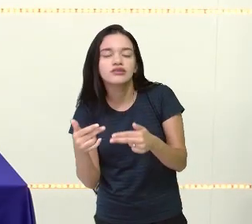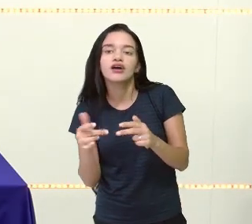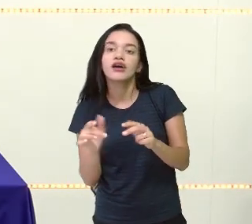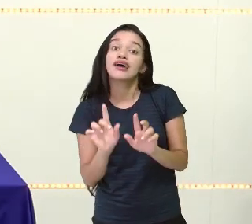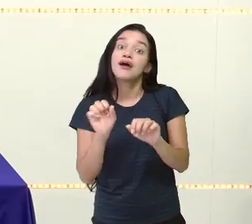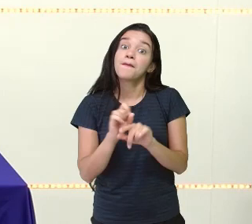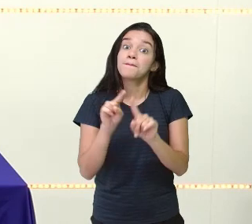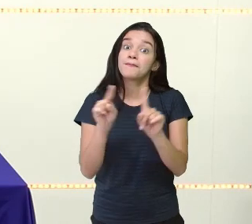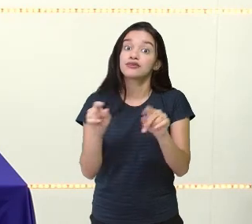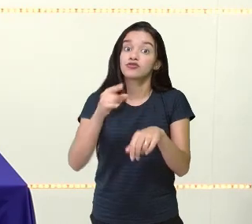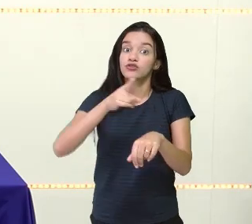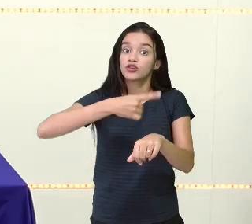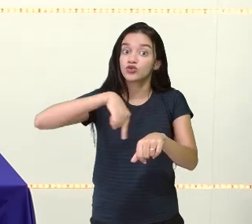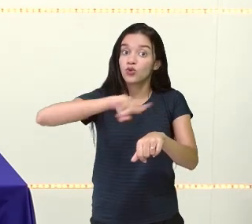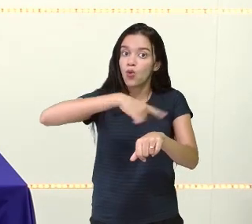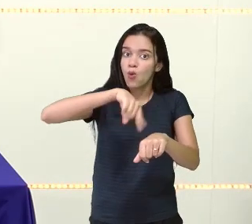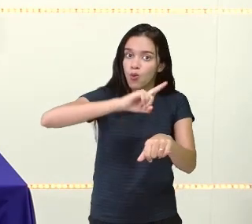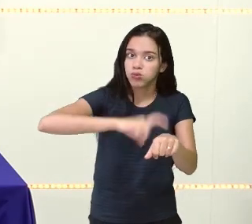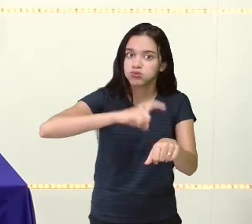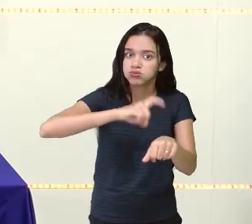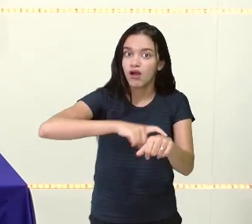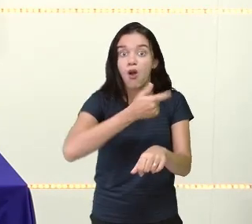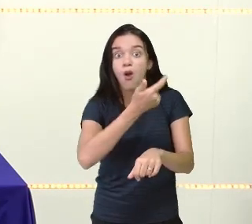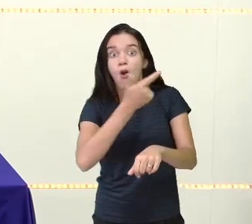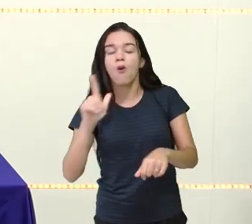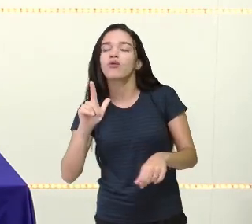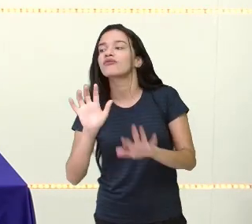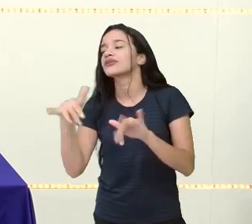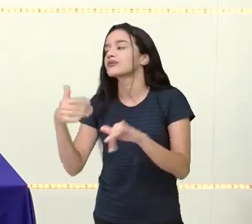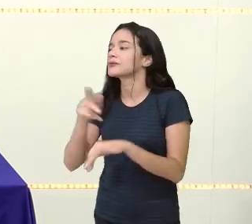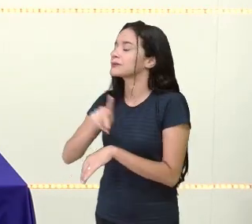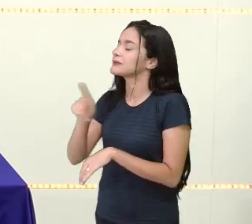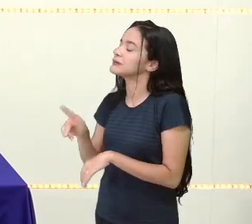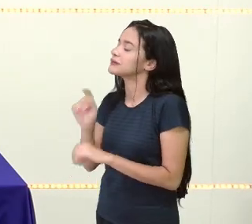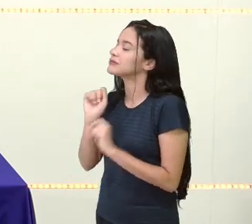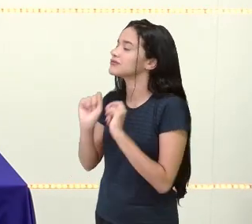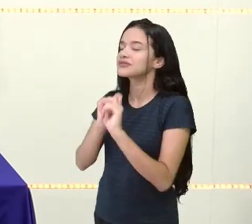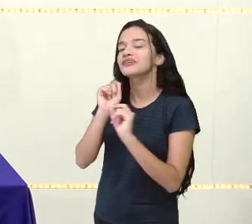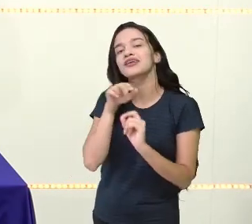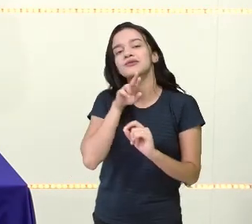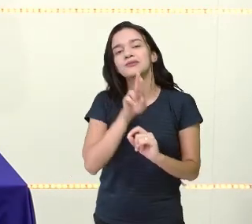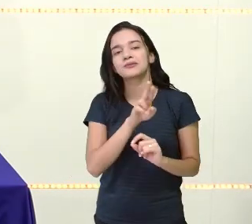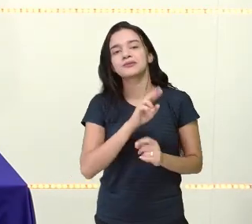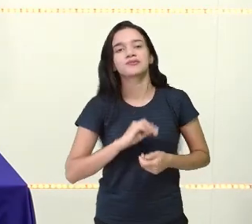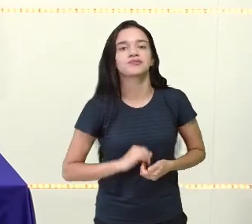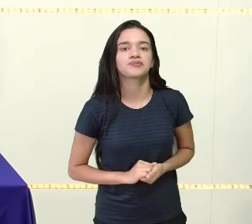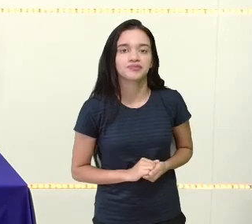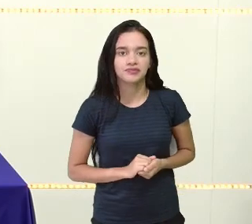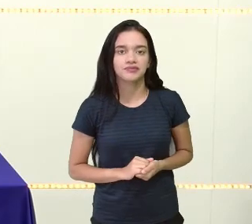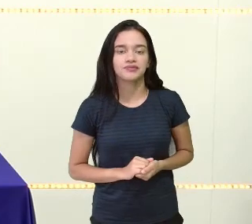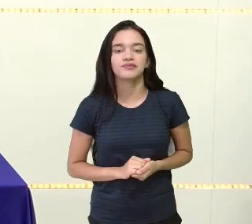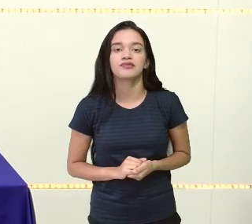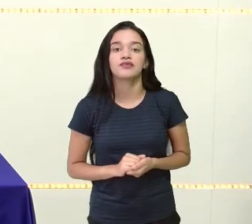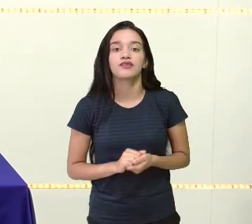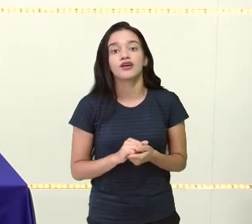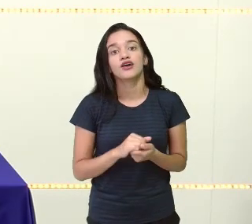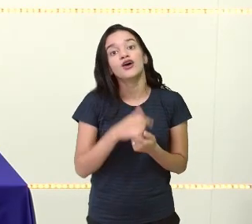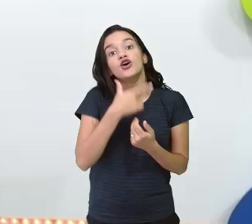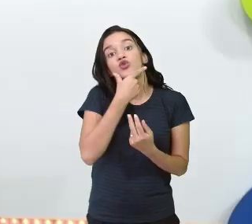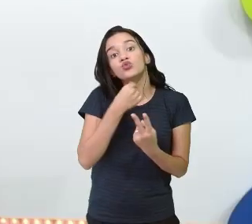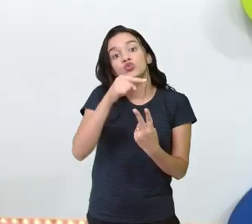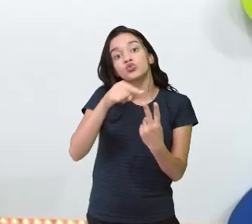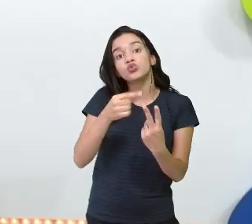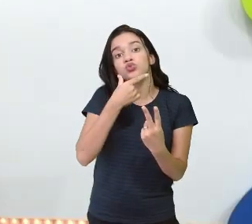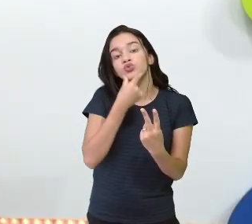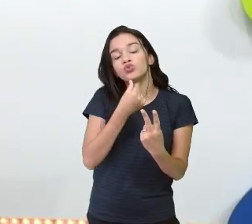medir em horas e minutos, é outro instrumento. E aí, professora Sandra, foi que eles responderam? Tanto o Lázaro quanto o